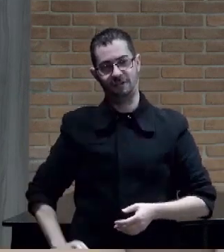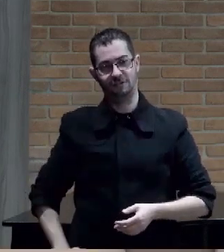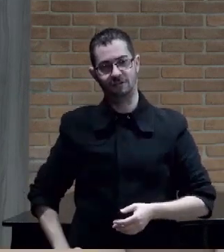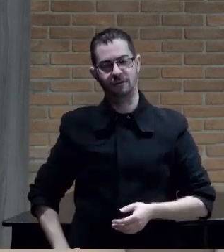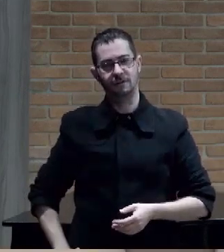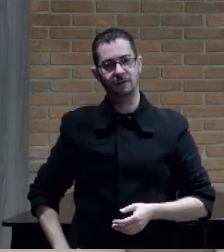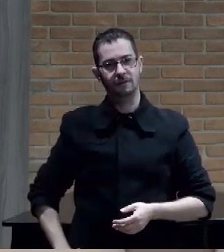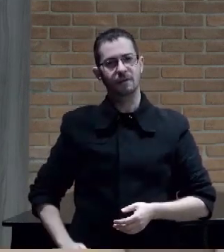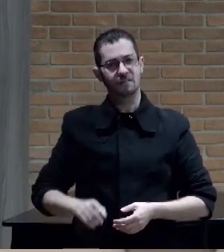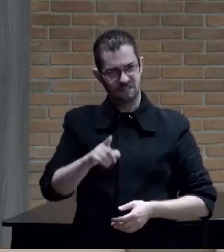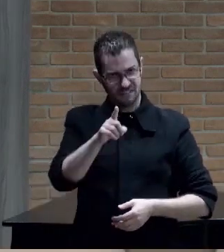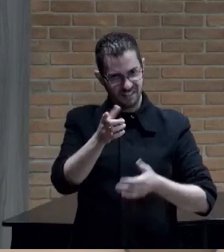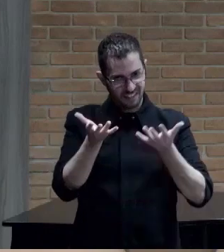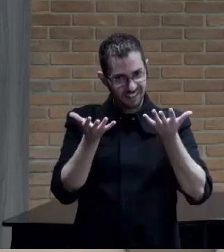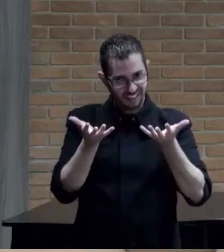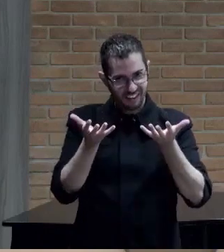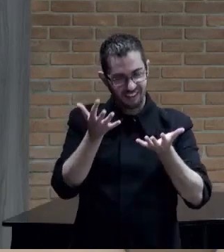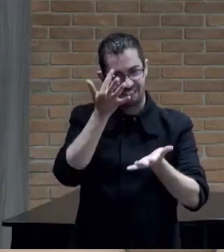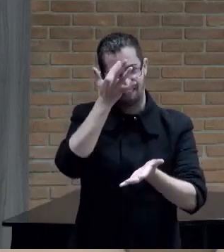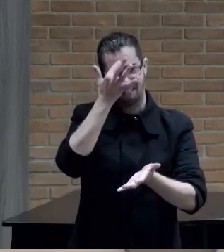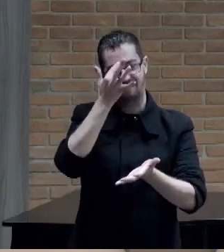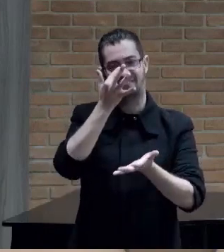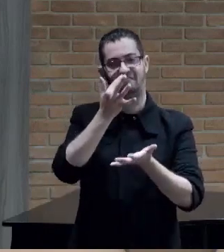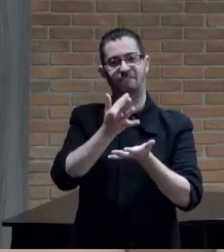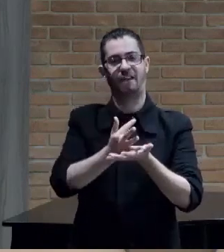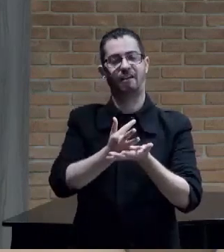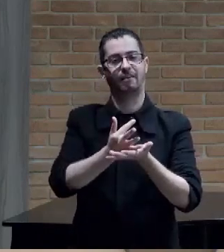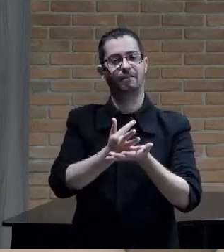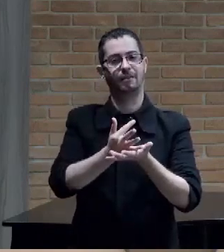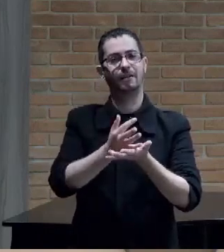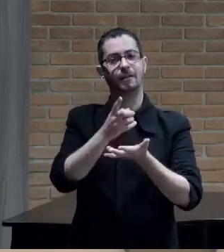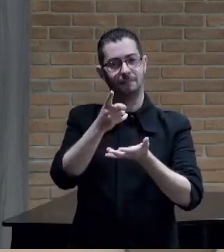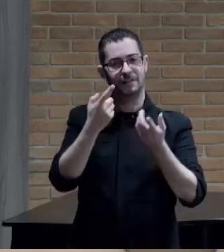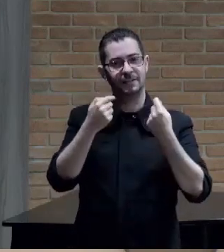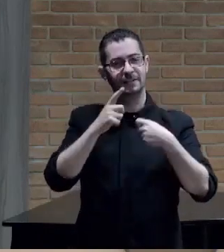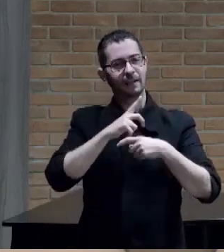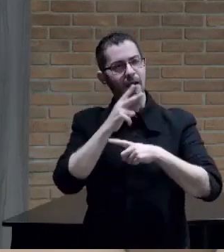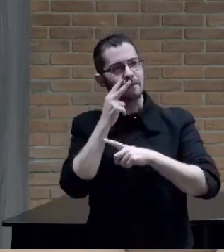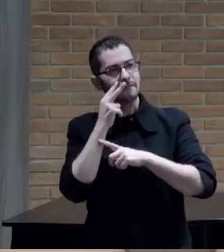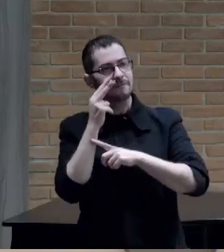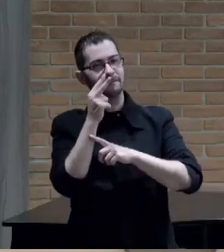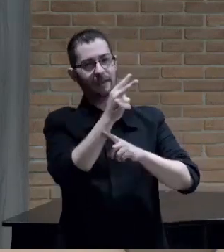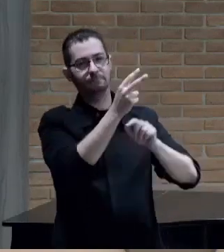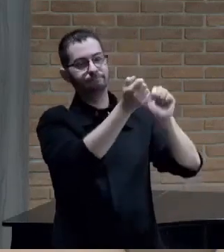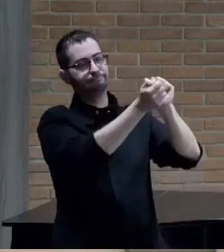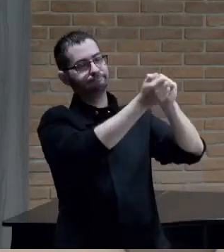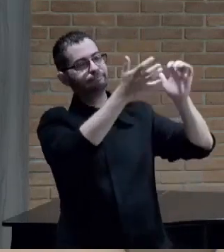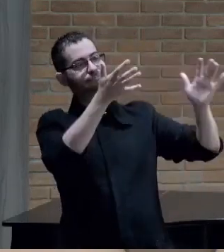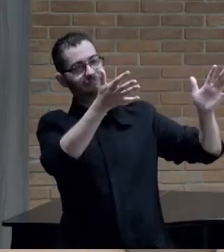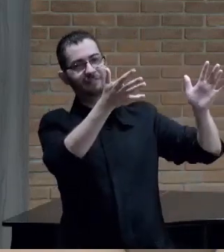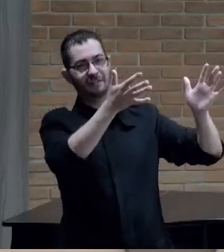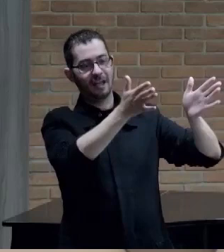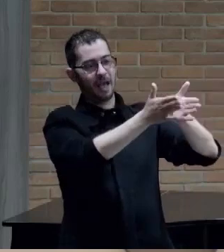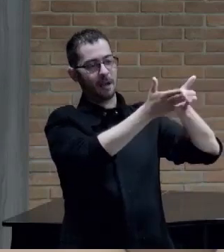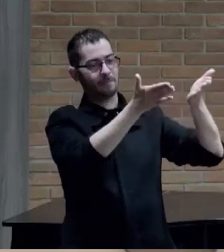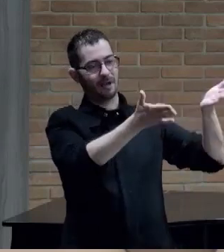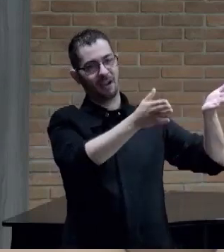Você quer ter fé? Ouça a palavra de Cristo. Isso vai produzir fé em